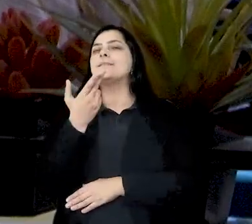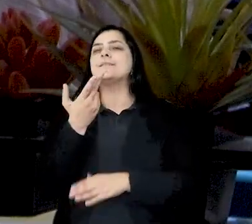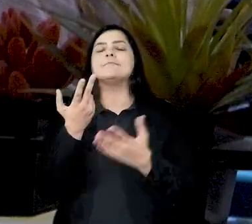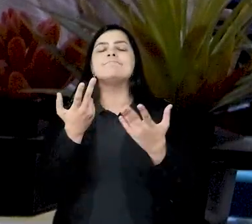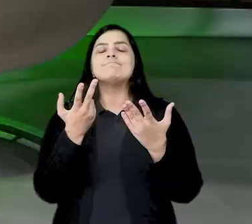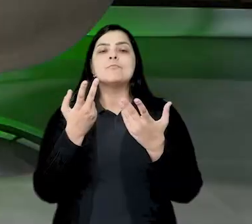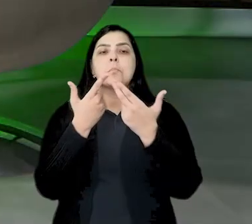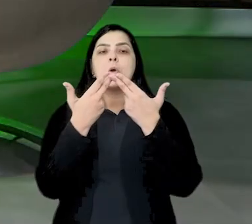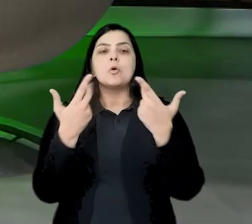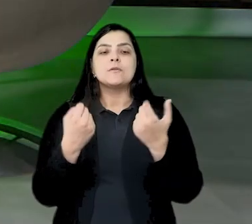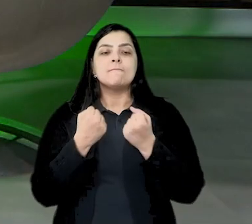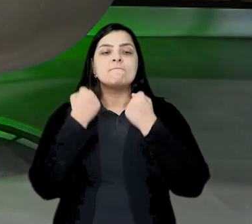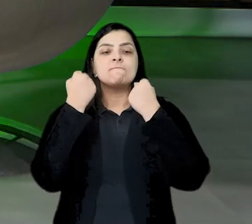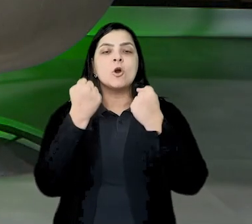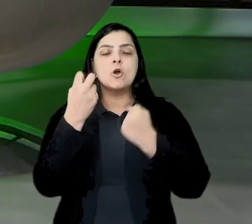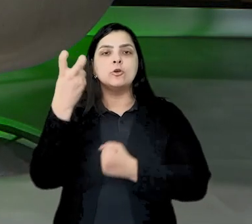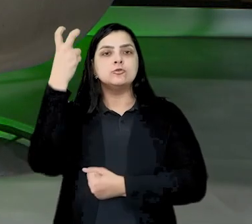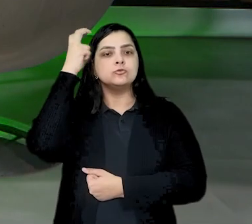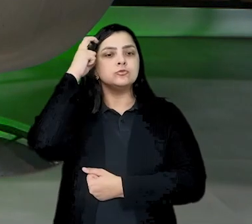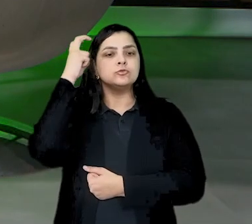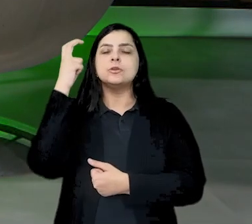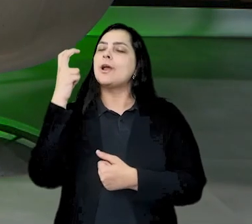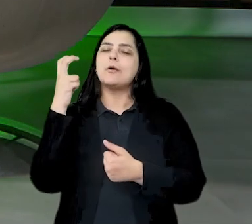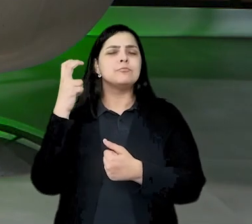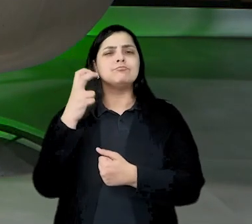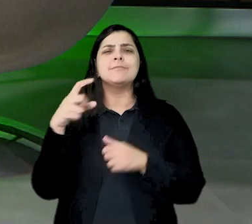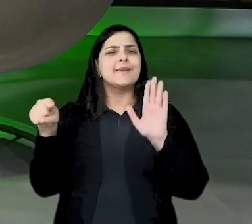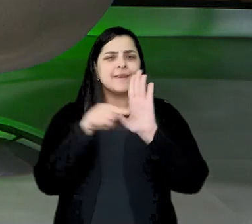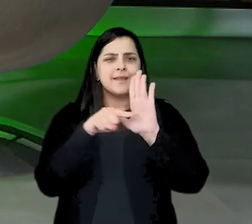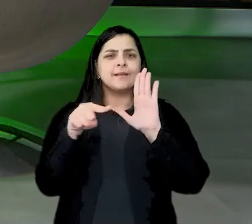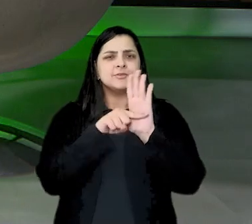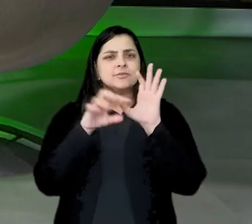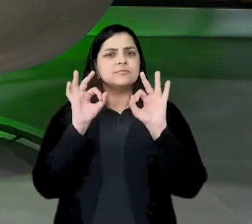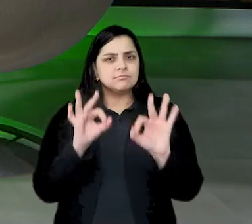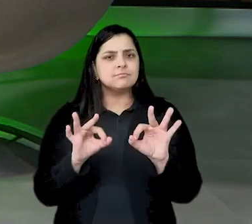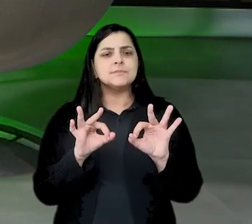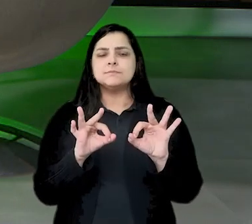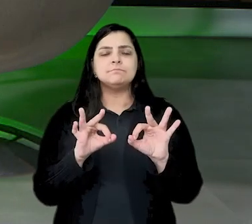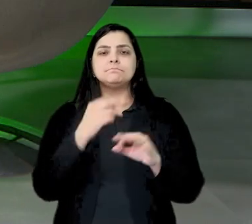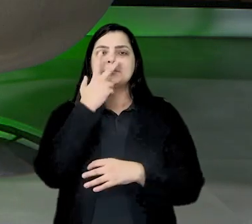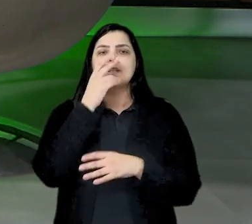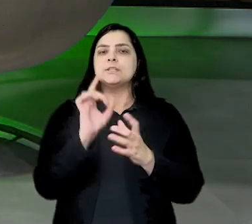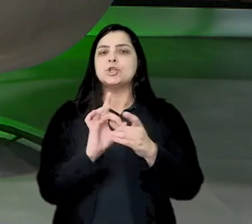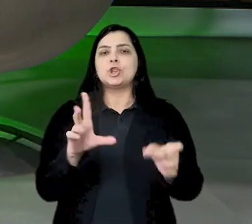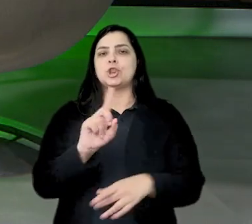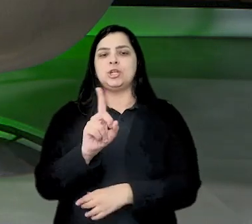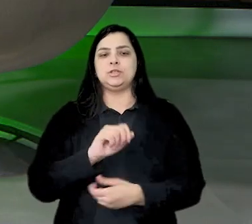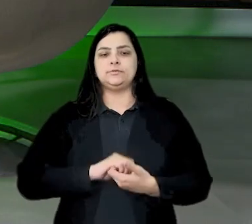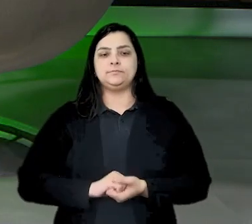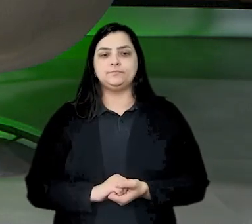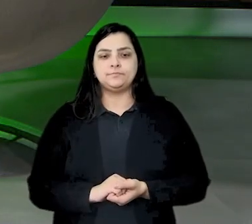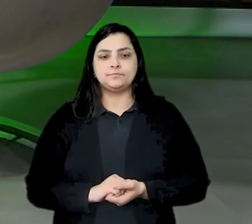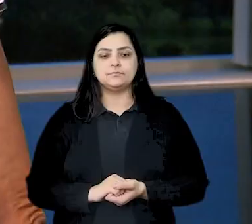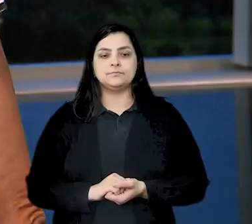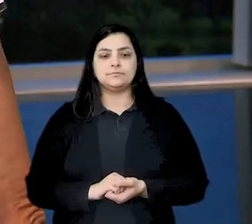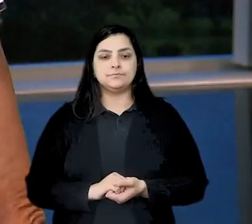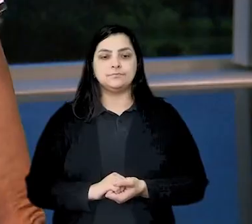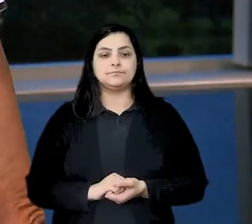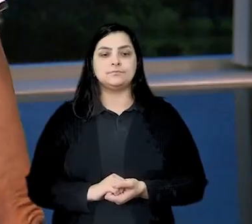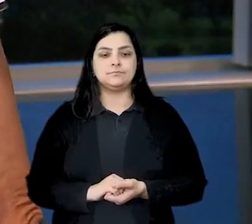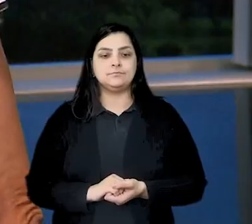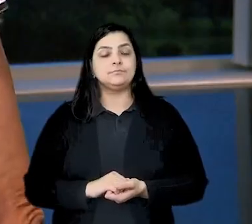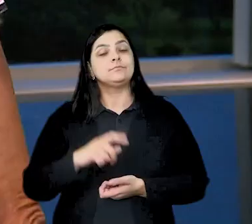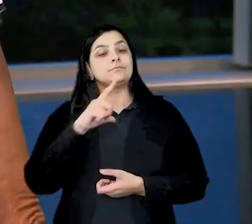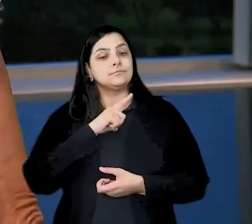algo muito mais forte, cultural, no pior sentido da palavra, que impede que isso aconteça. Há